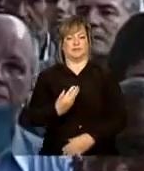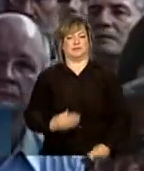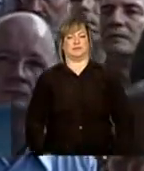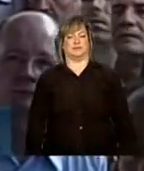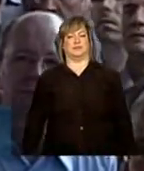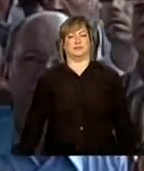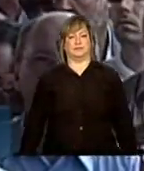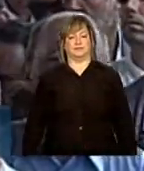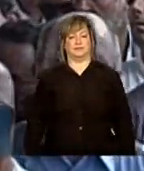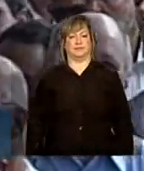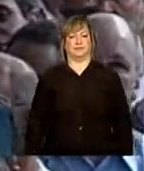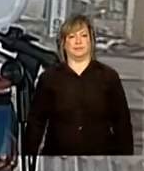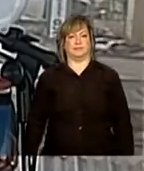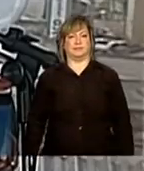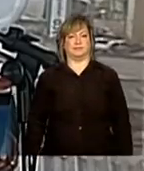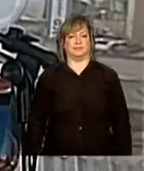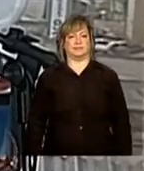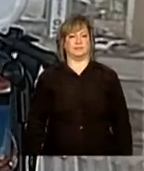Bahia.